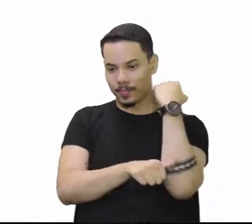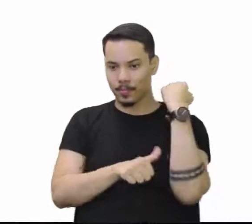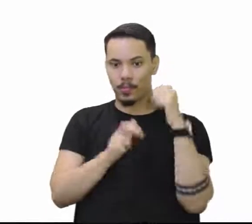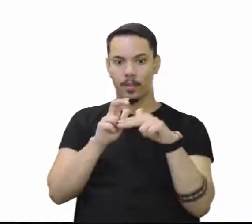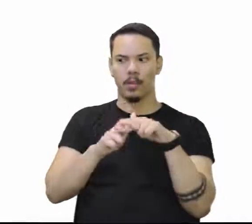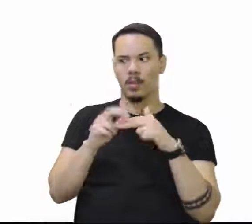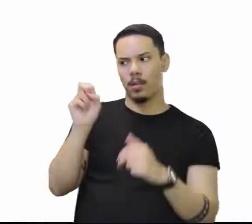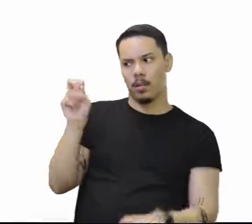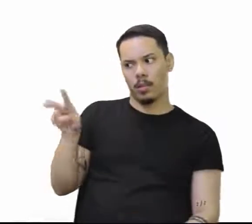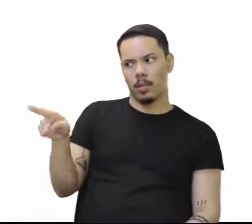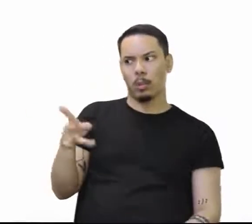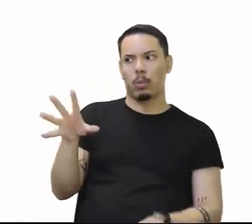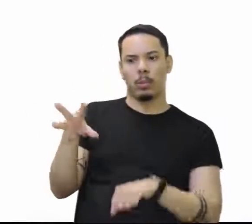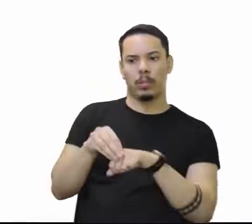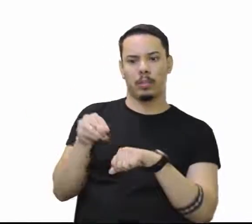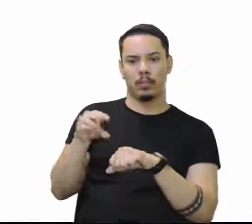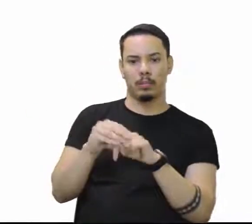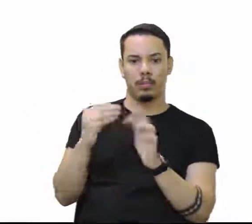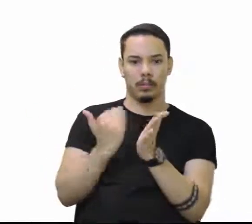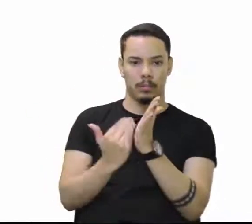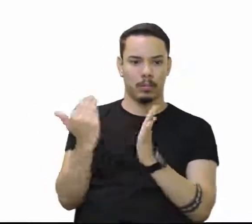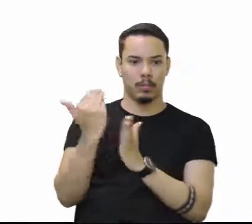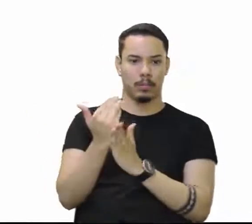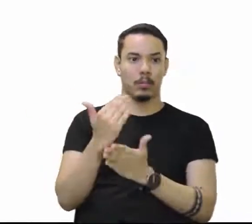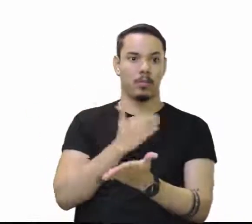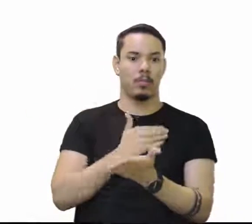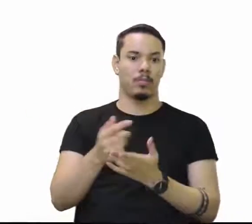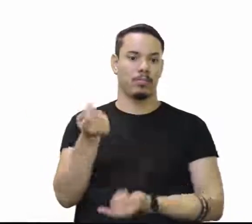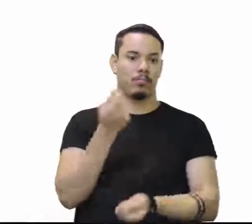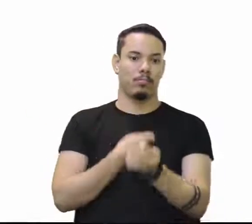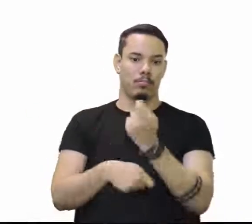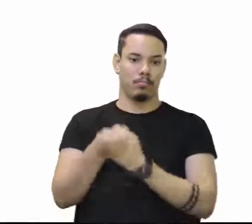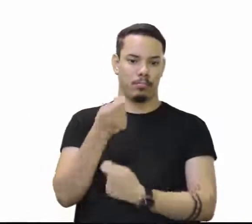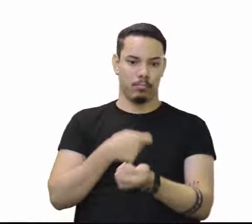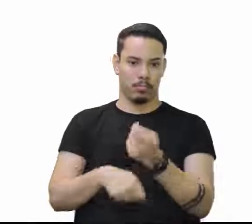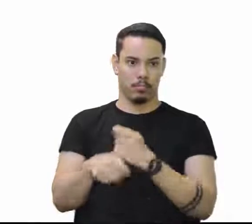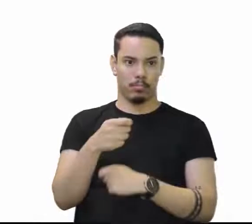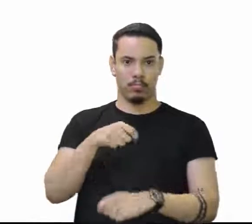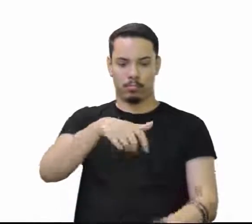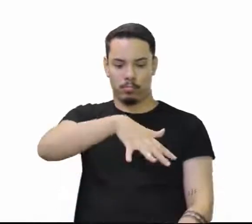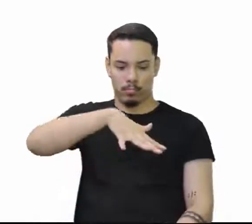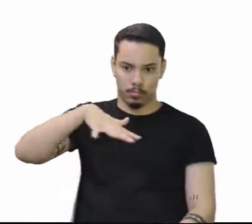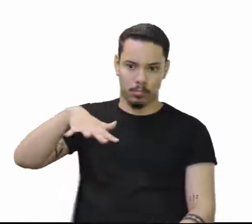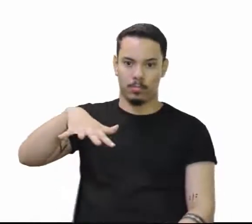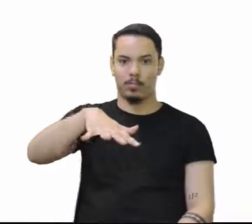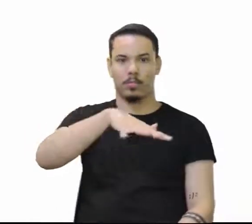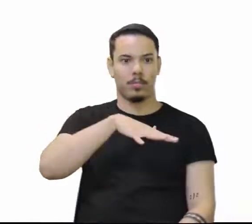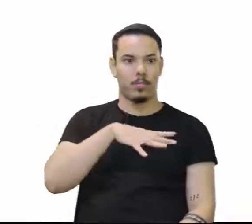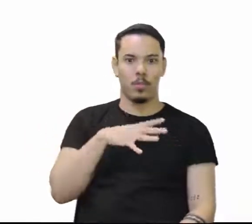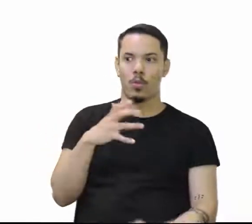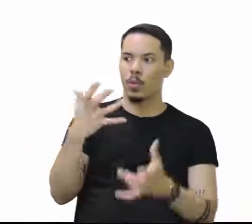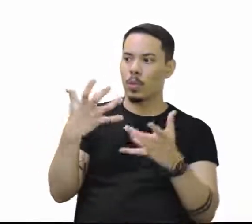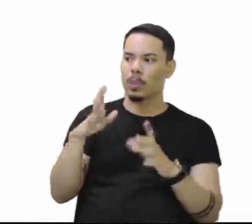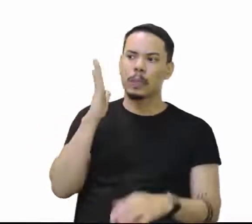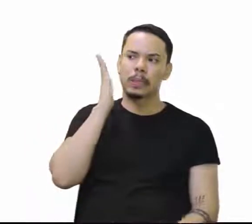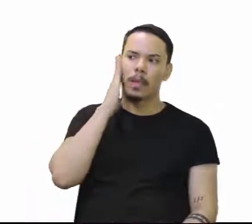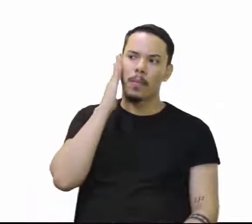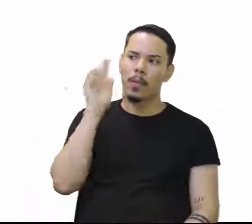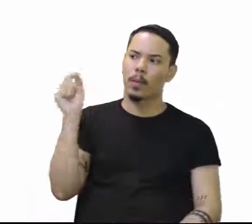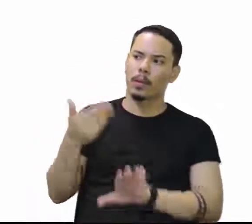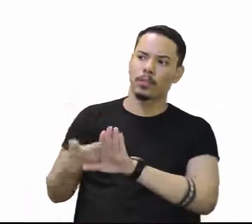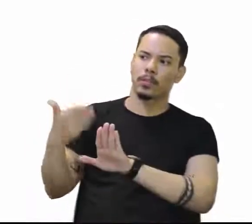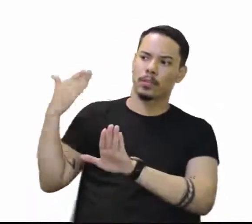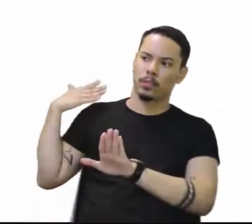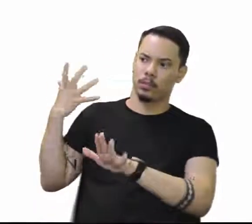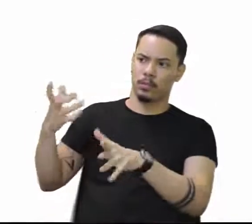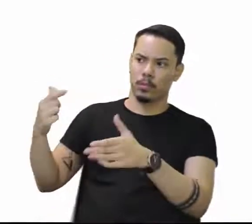viram que ele tinha um conhecimento a mais, ele passa a ser administrador do barracão. Aquele negócio, não quero saber o que você fez, eu quero que